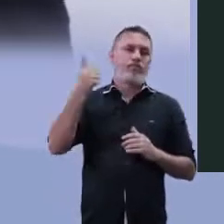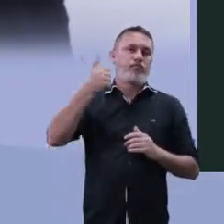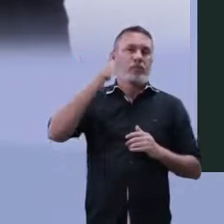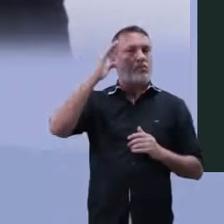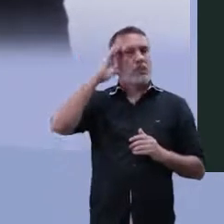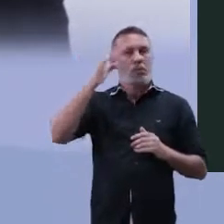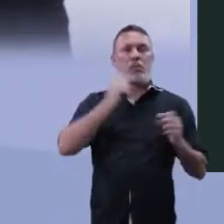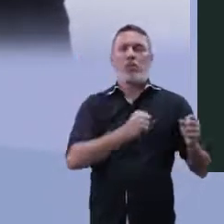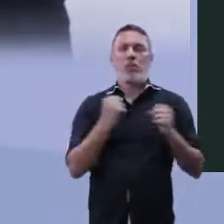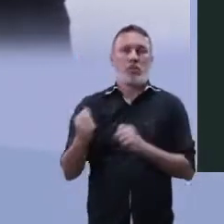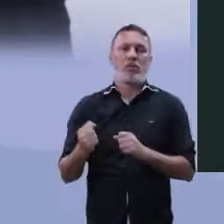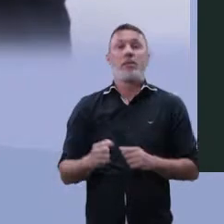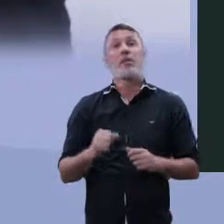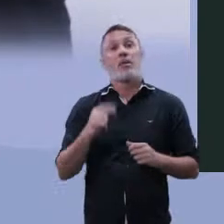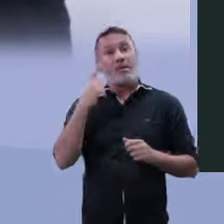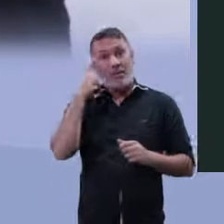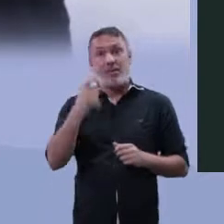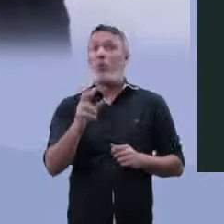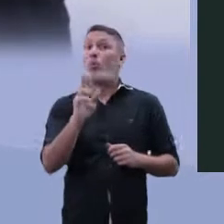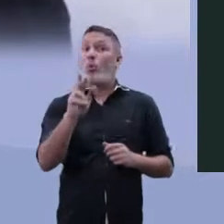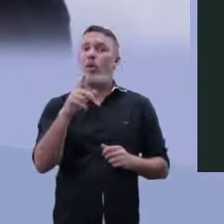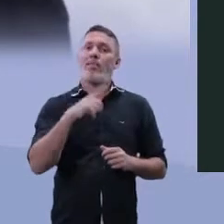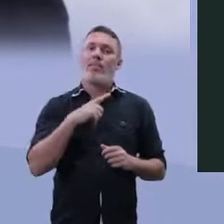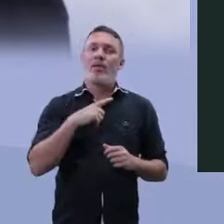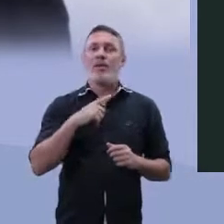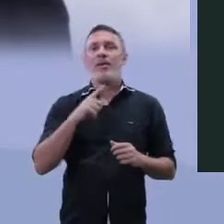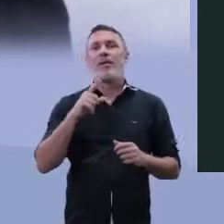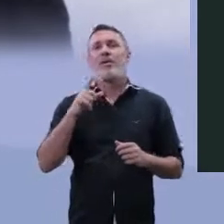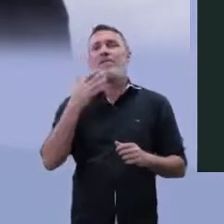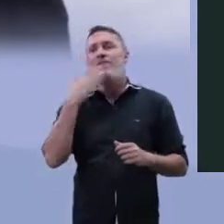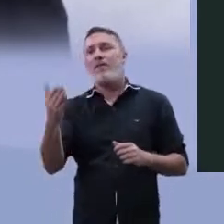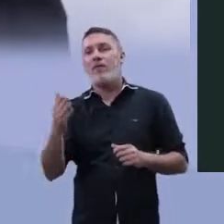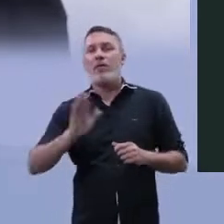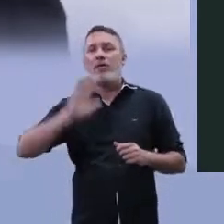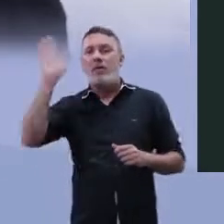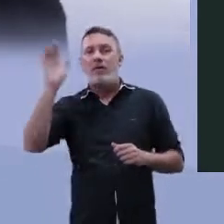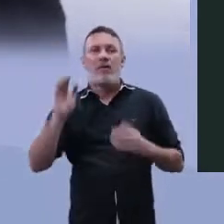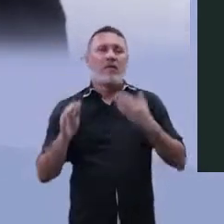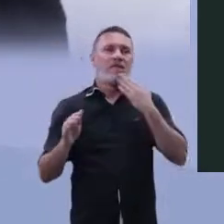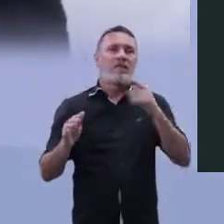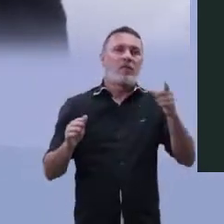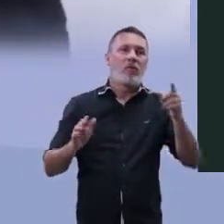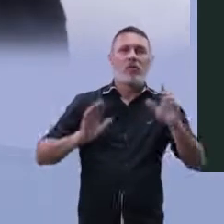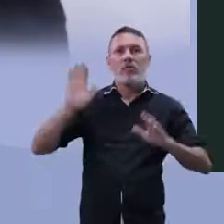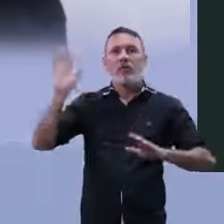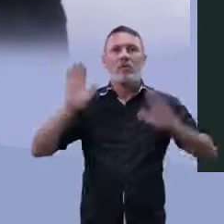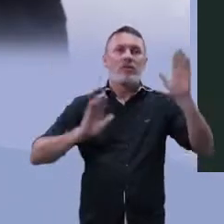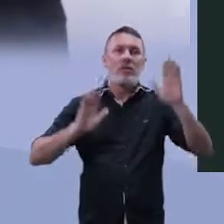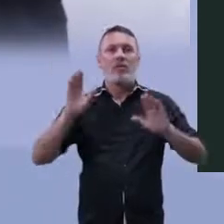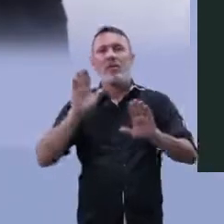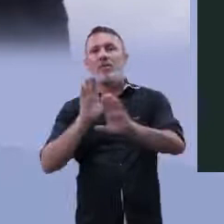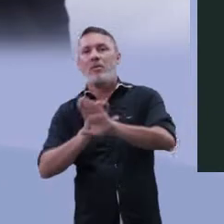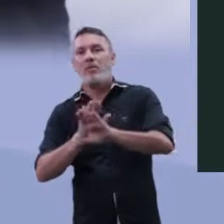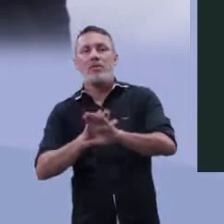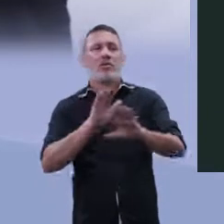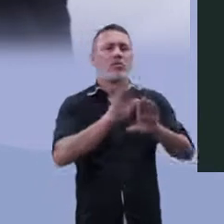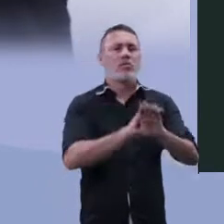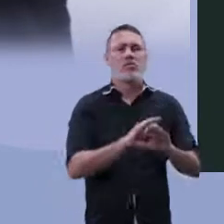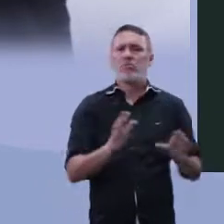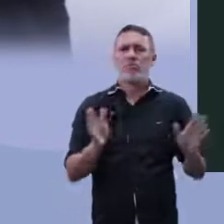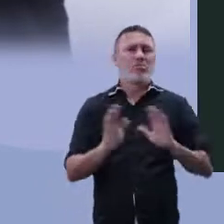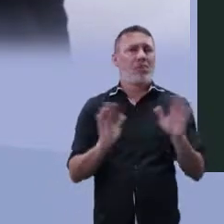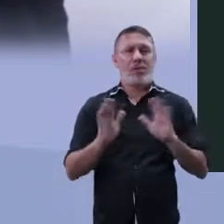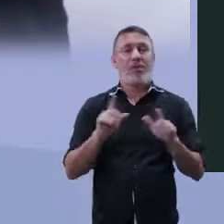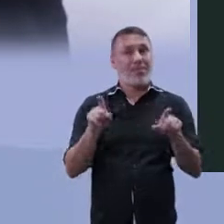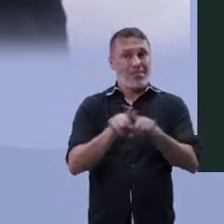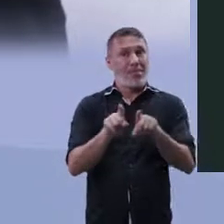redes sociais. E é interessante que não são apenas, digamos, os defensores desse ou daquele candidato, ou desse ou daquele político, ou dessa ou